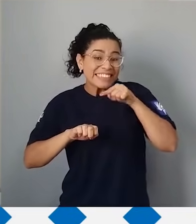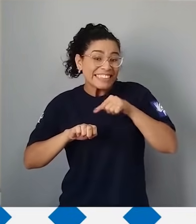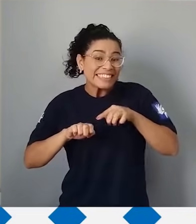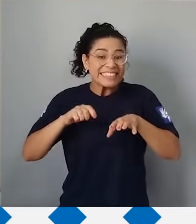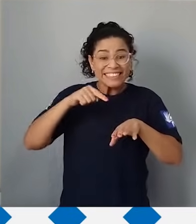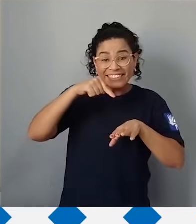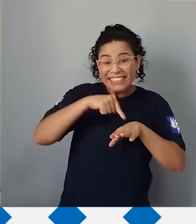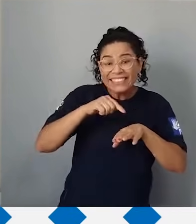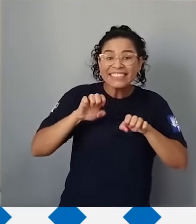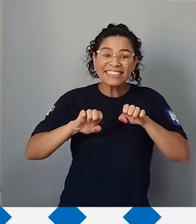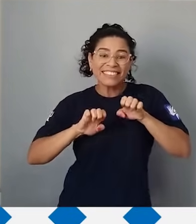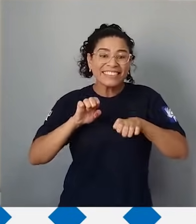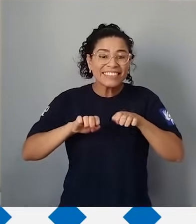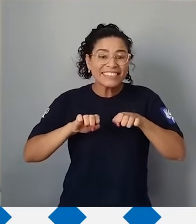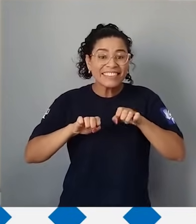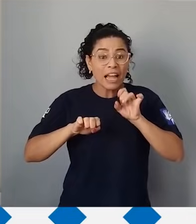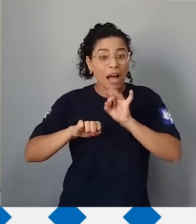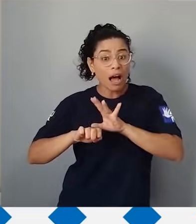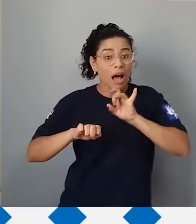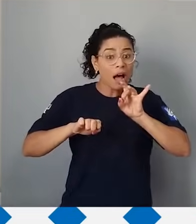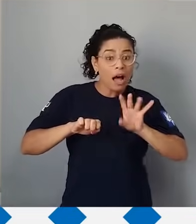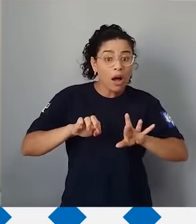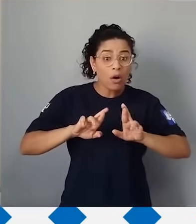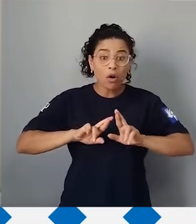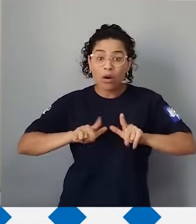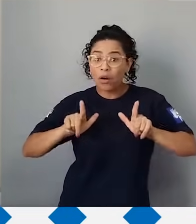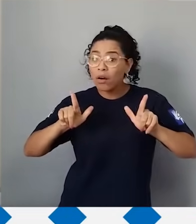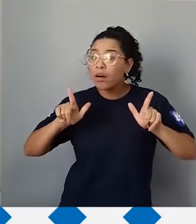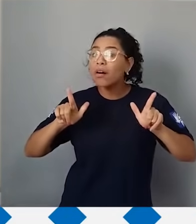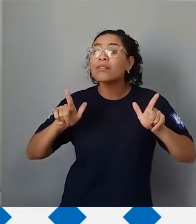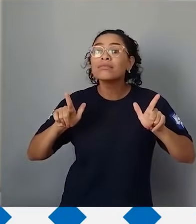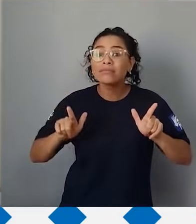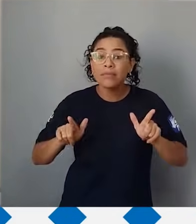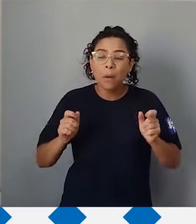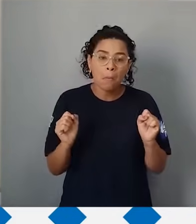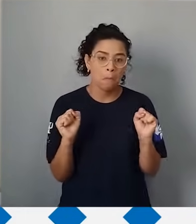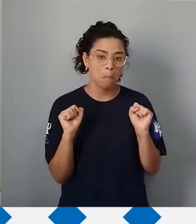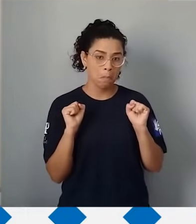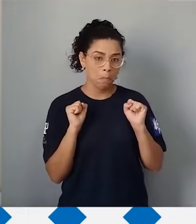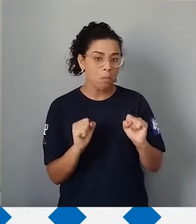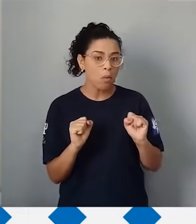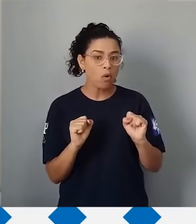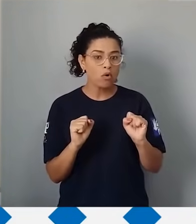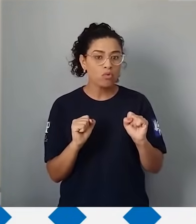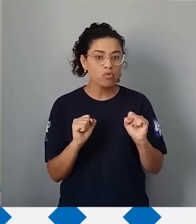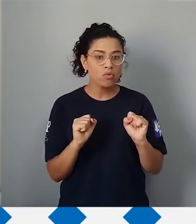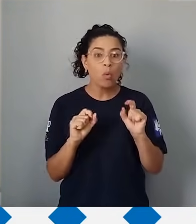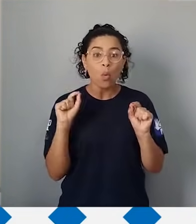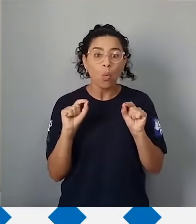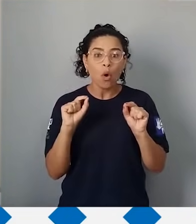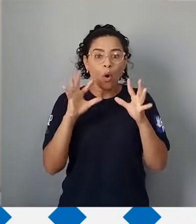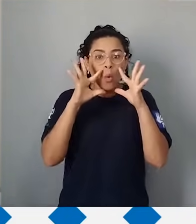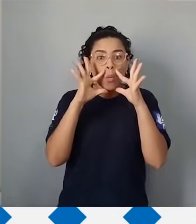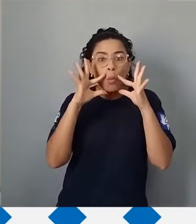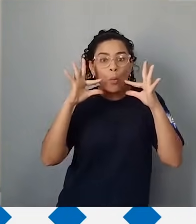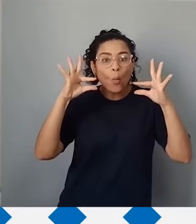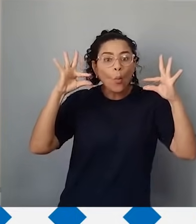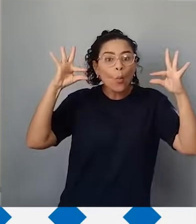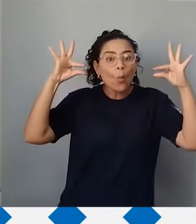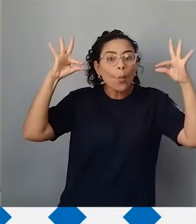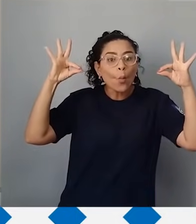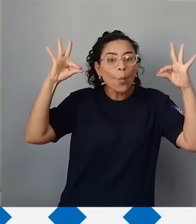e lado direito. Será que ele pode ter só o bigode